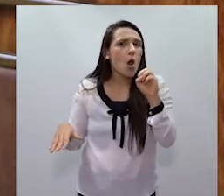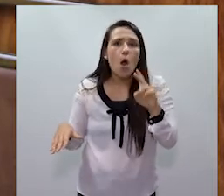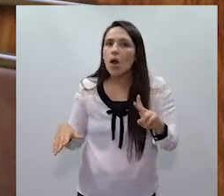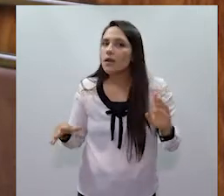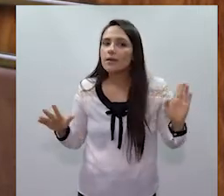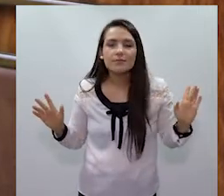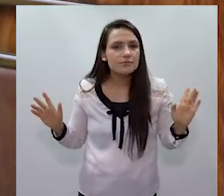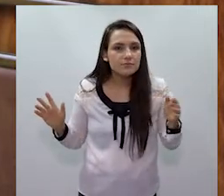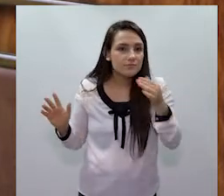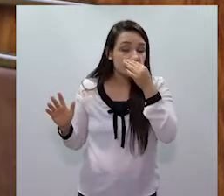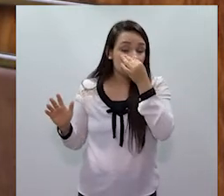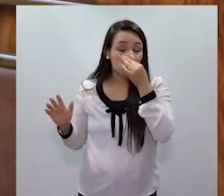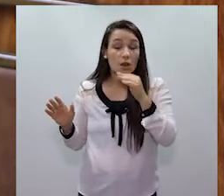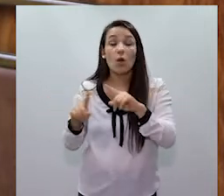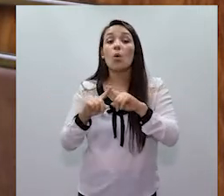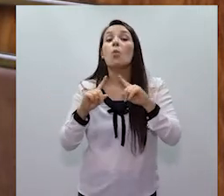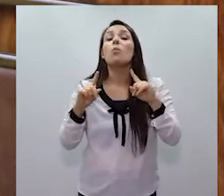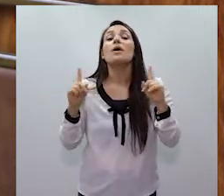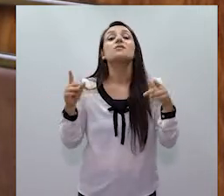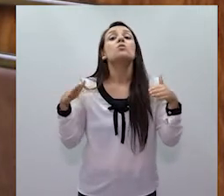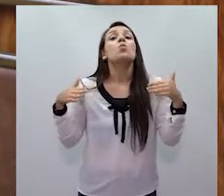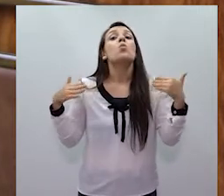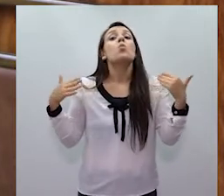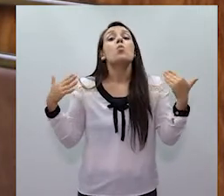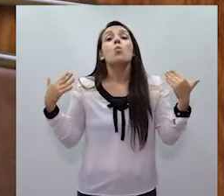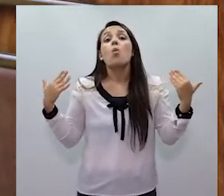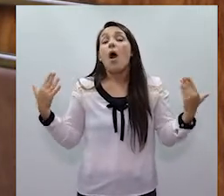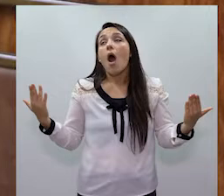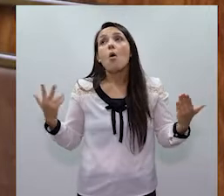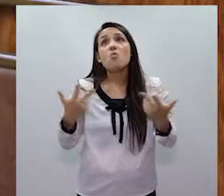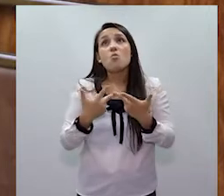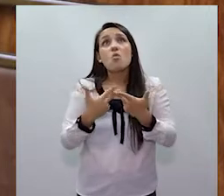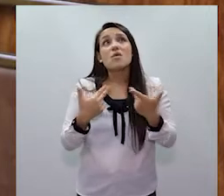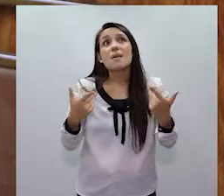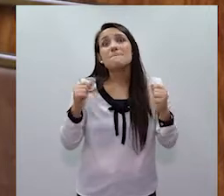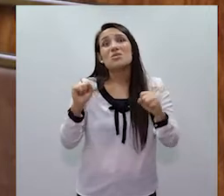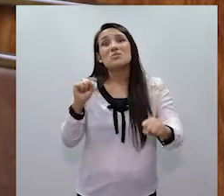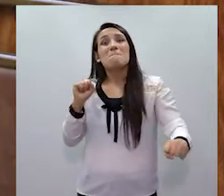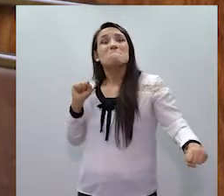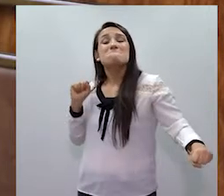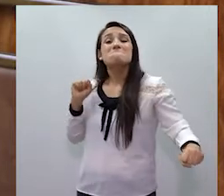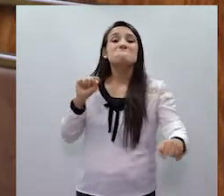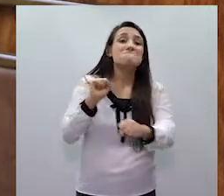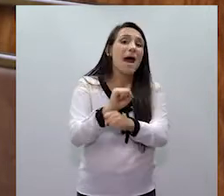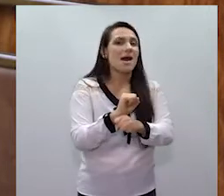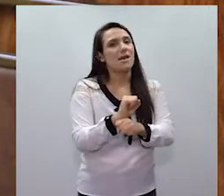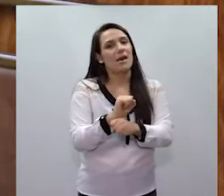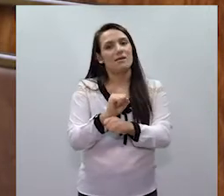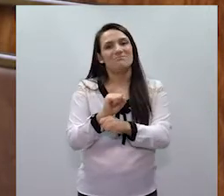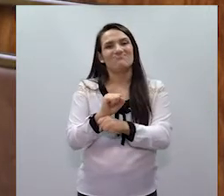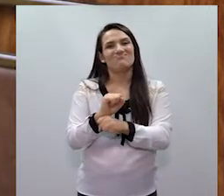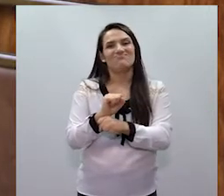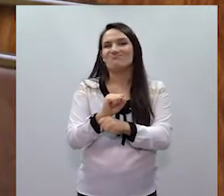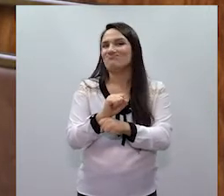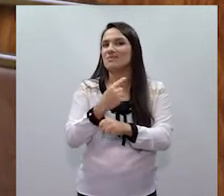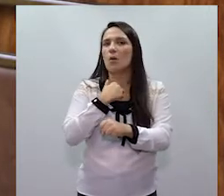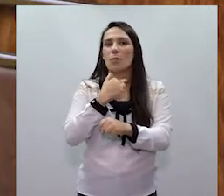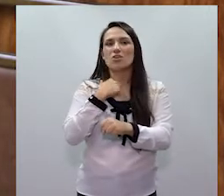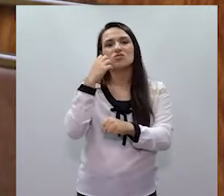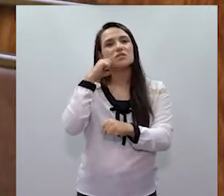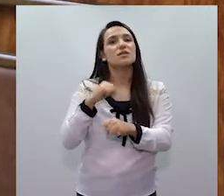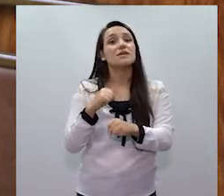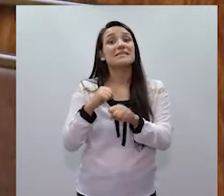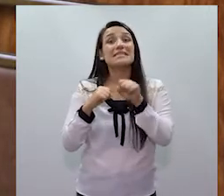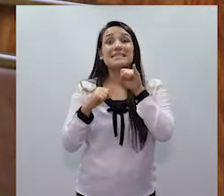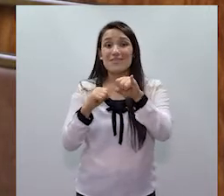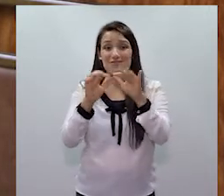único impeditivo para a adoção, e é momentâneo, é quando a família está passando por uma crise financeira muito grave,